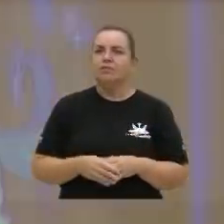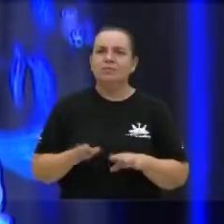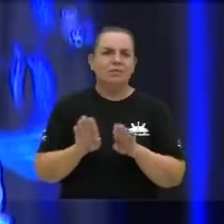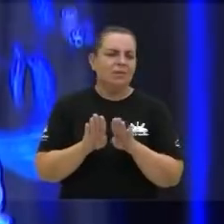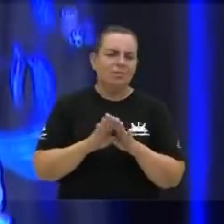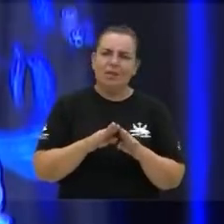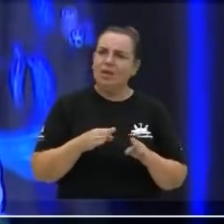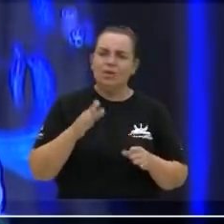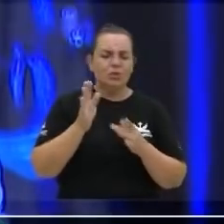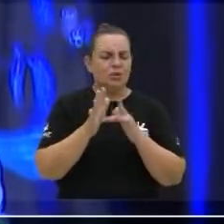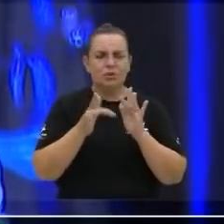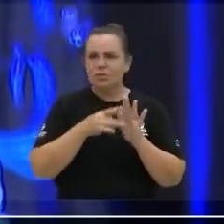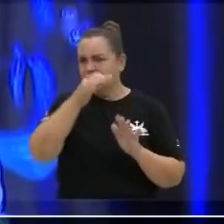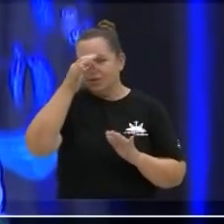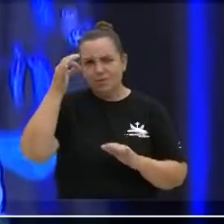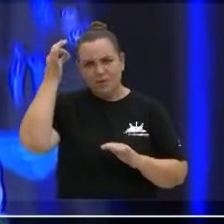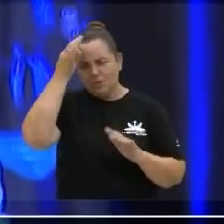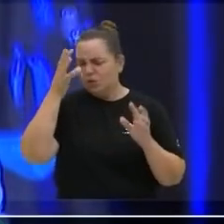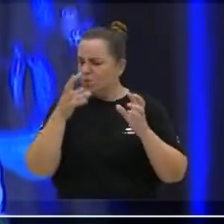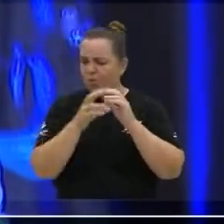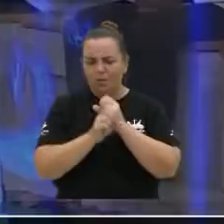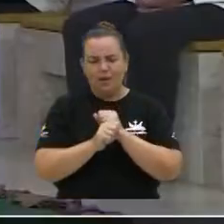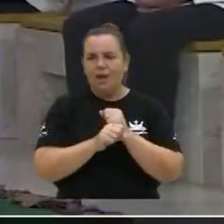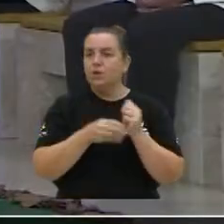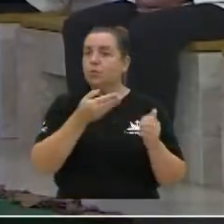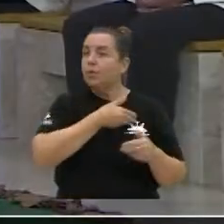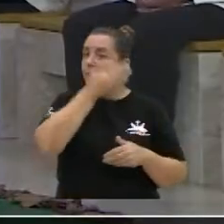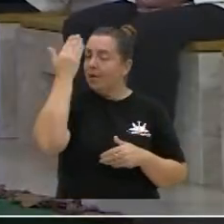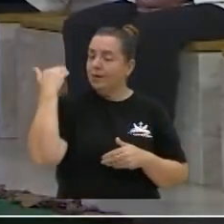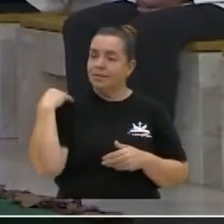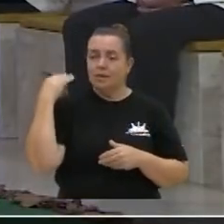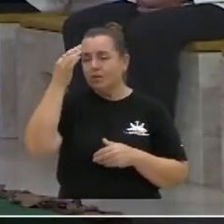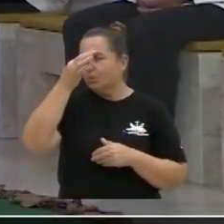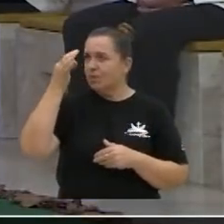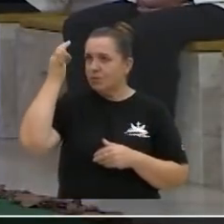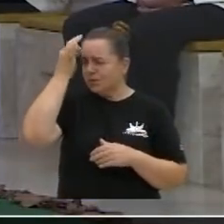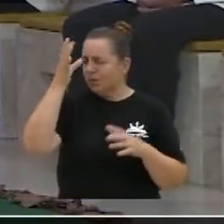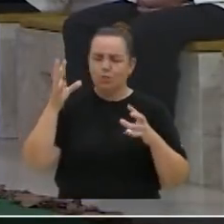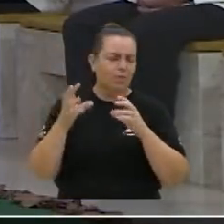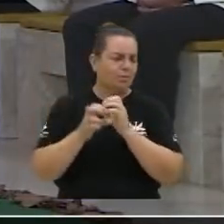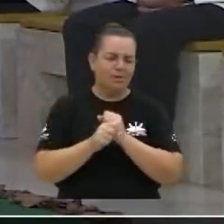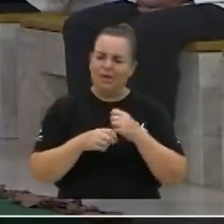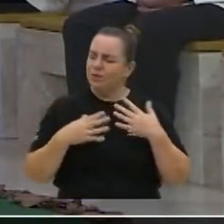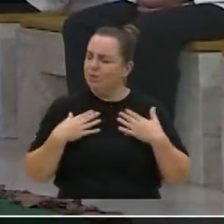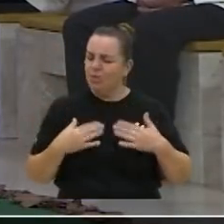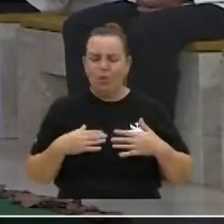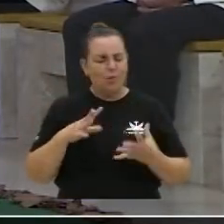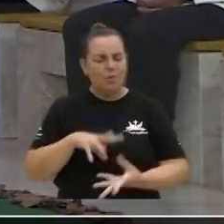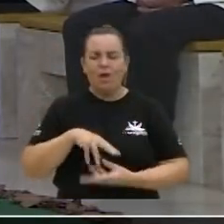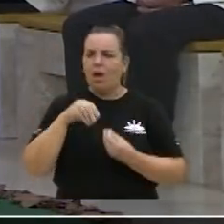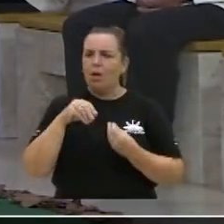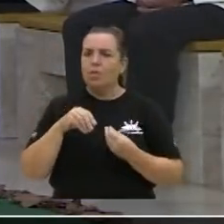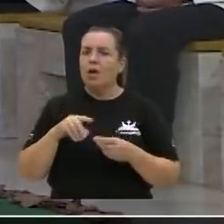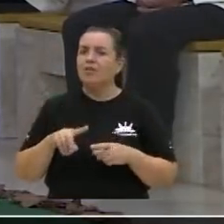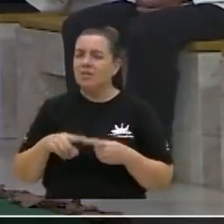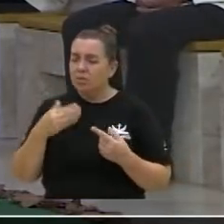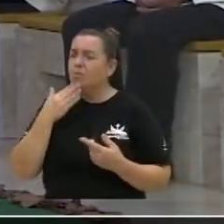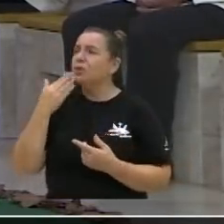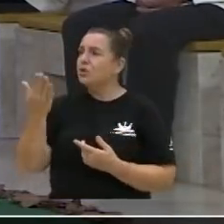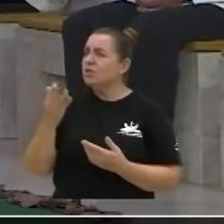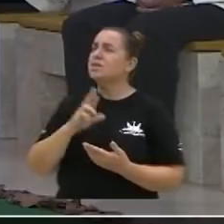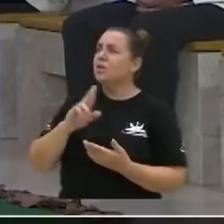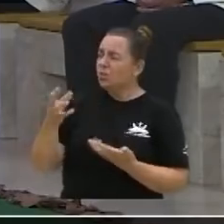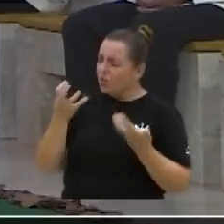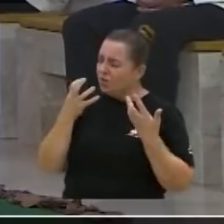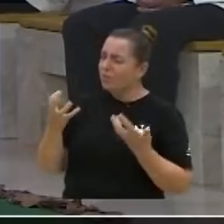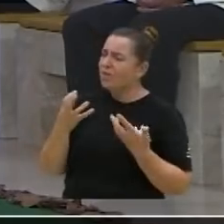do Espírito Santo. Então hoje é uma prece, Senhor, que eu seja uma pessoa boa, porque eu quero me sintonizar com Deus, eu